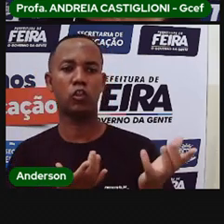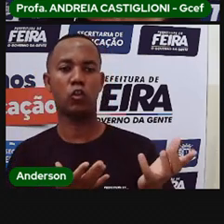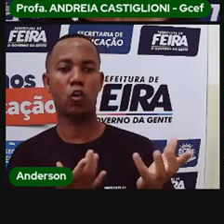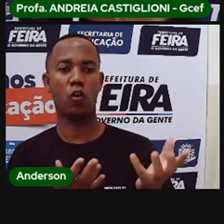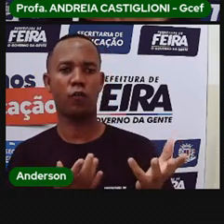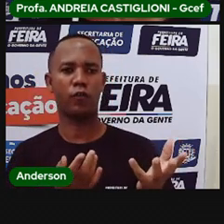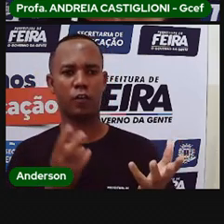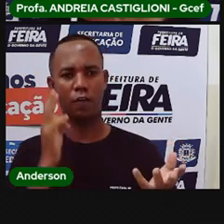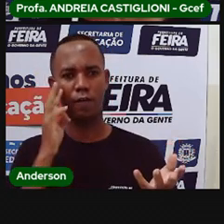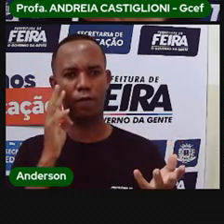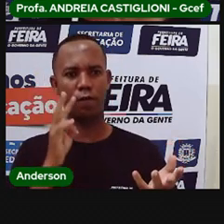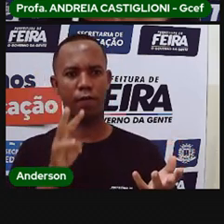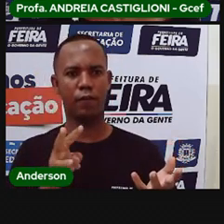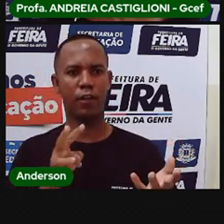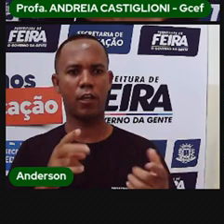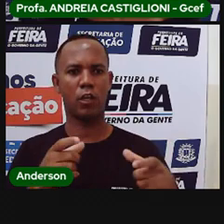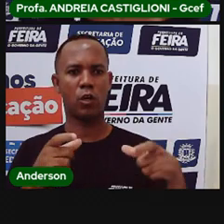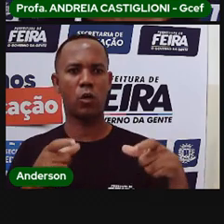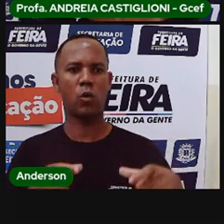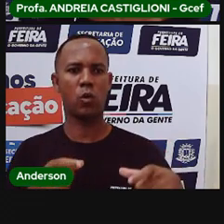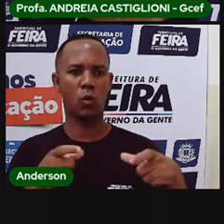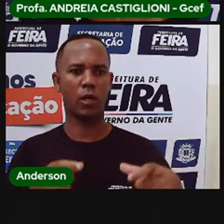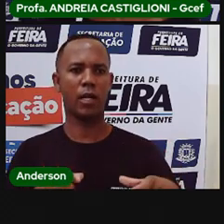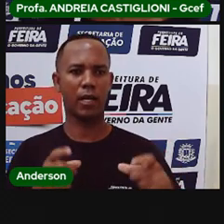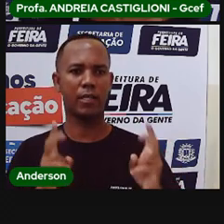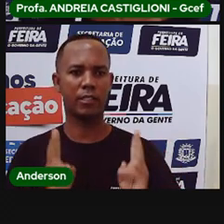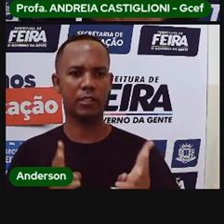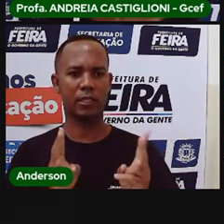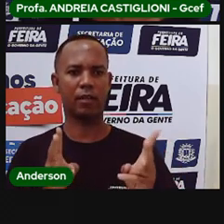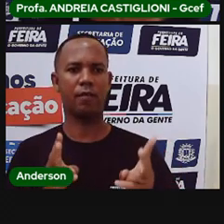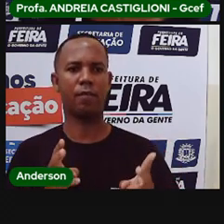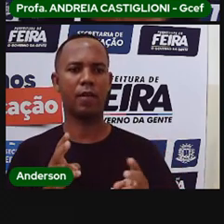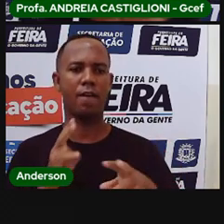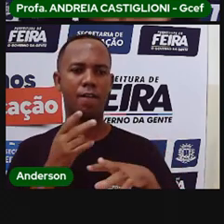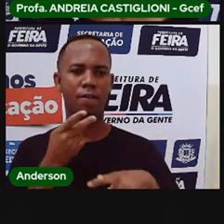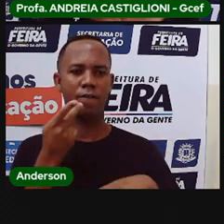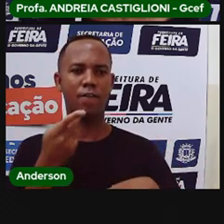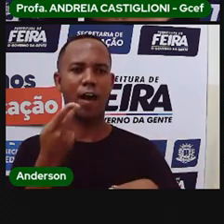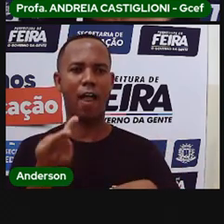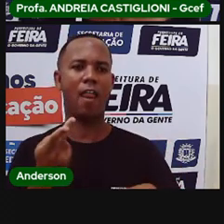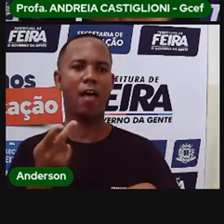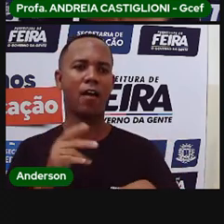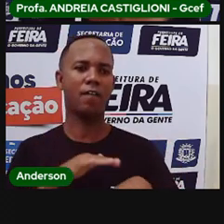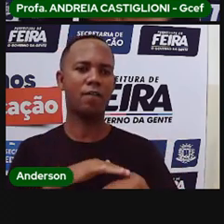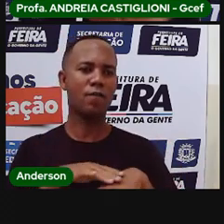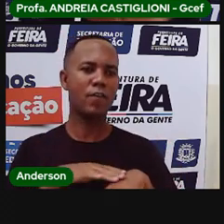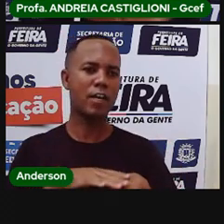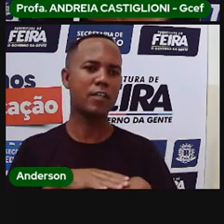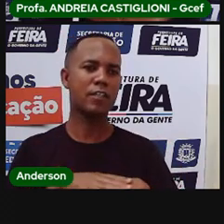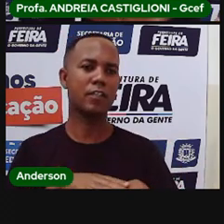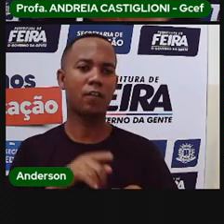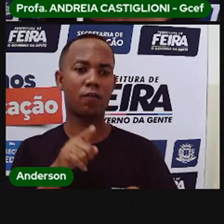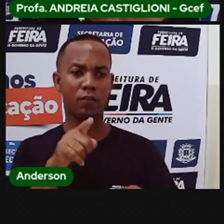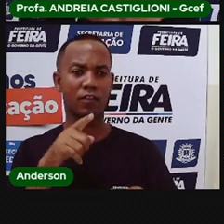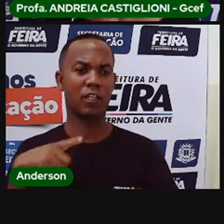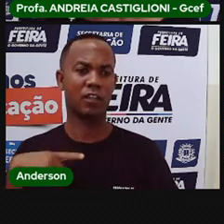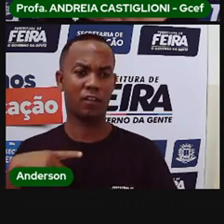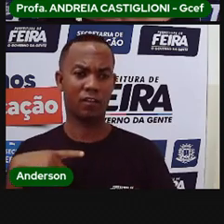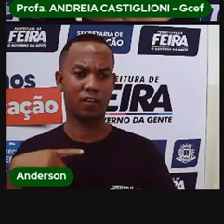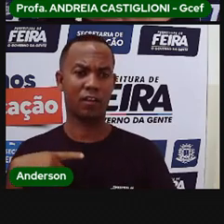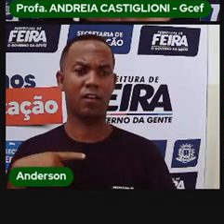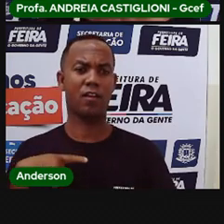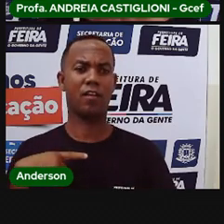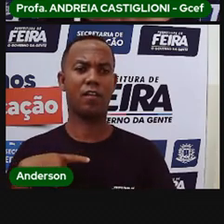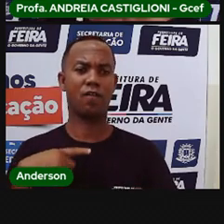ele se veja dentro desse espaço e ele utilize a sua fala, a sua voz, Vocês têm voz, gente. Lembra lá daquele